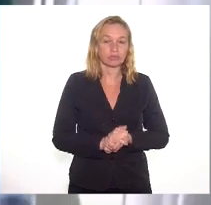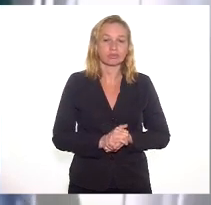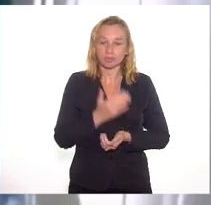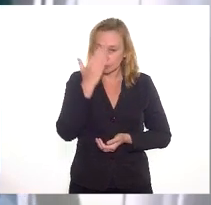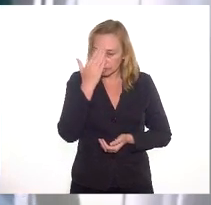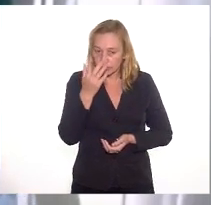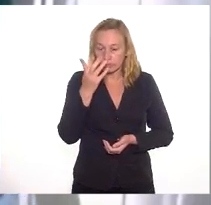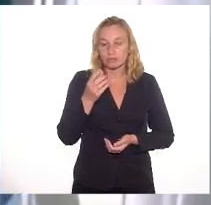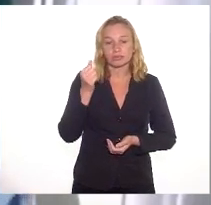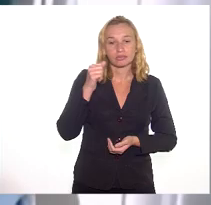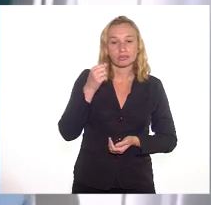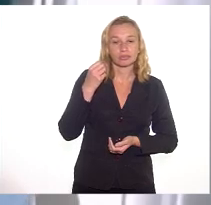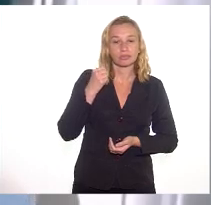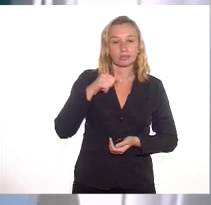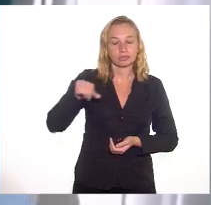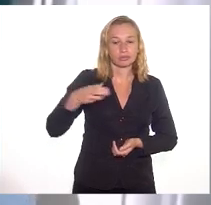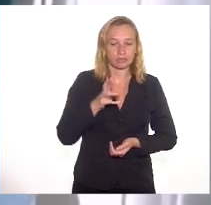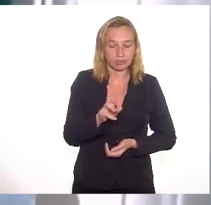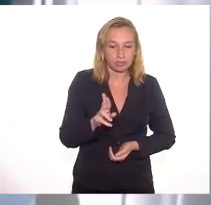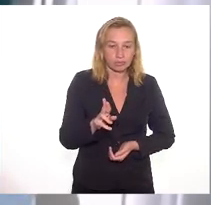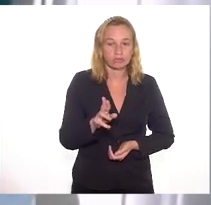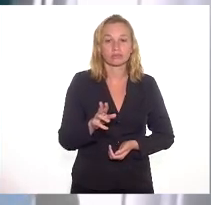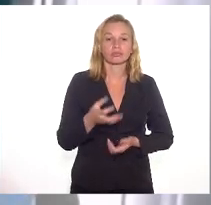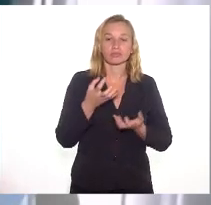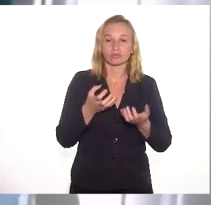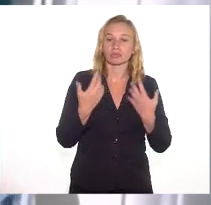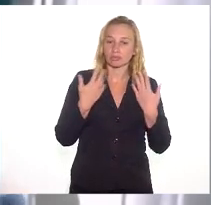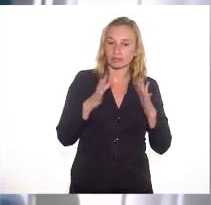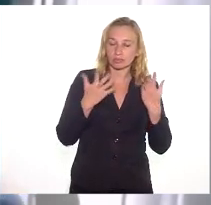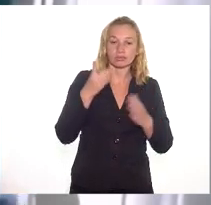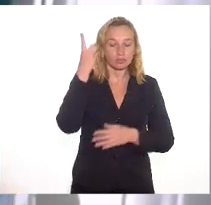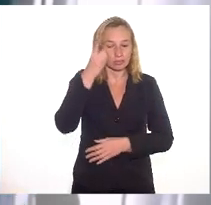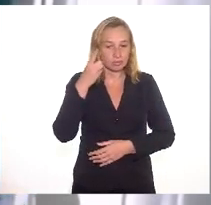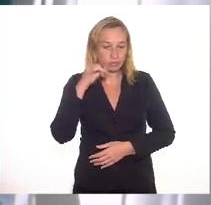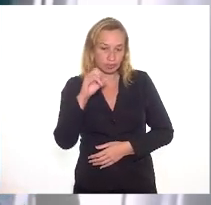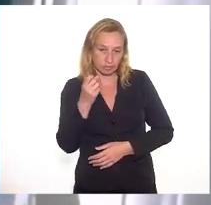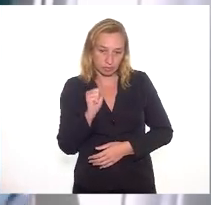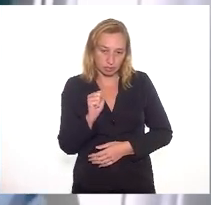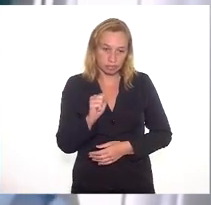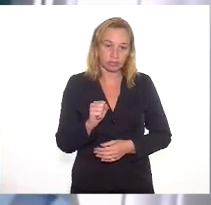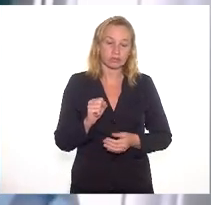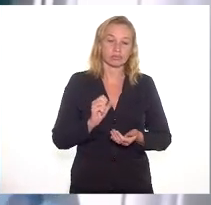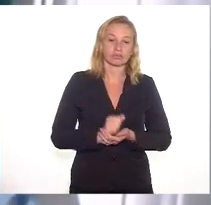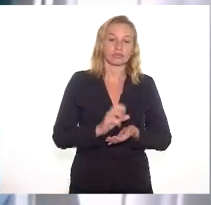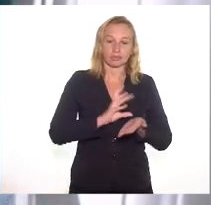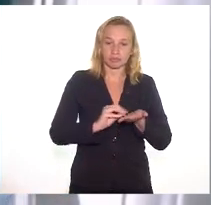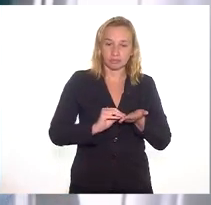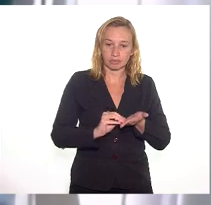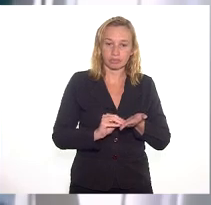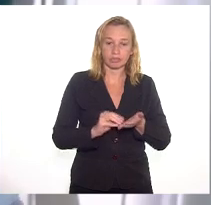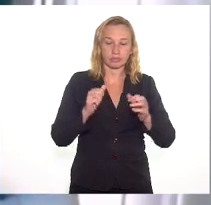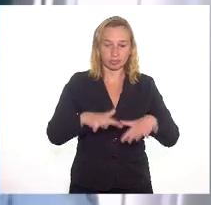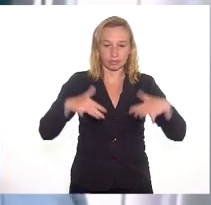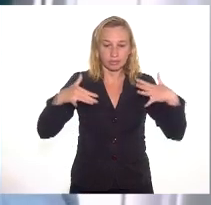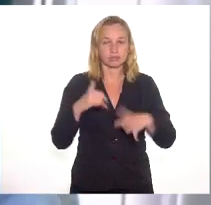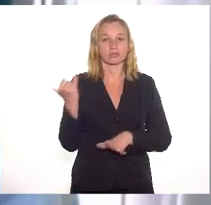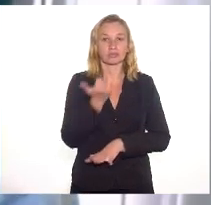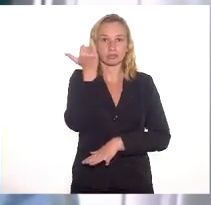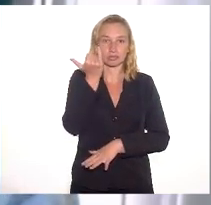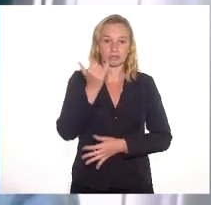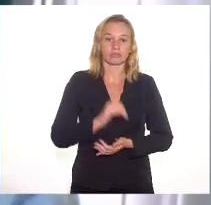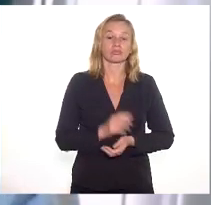Bittencourt. Eu quero cumprimentar o deputado Sérgio Fernandes, porque pauta para a Assembleia Legislativa é uma temática importante,